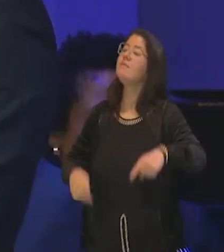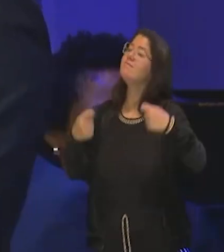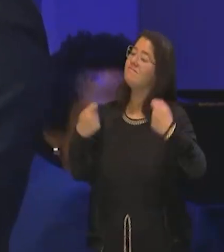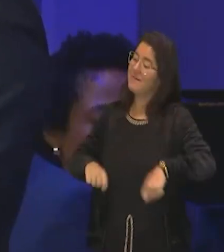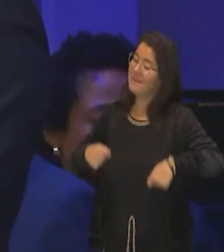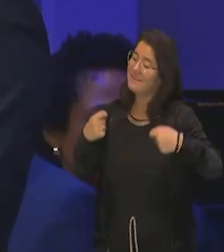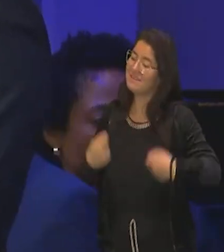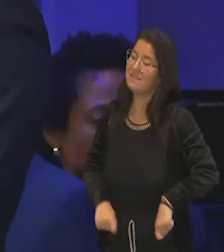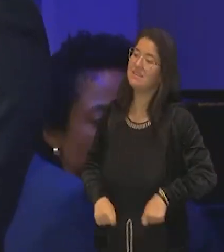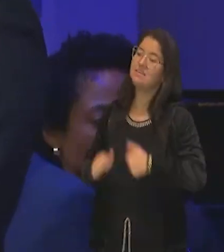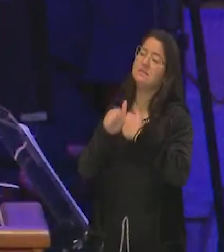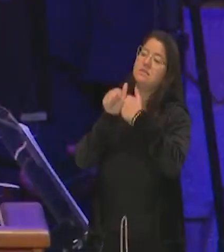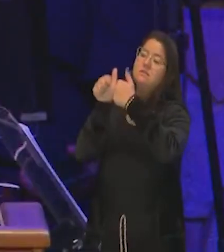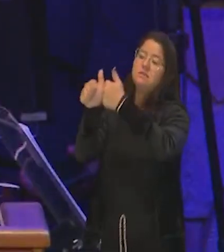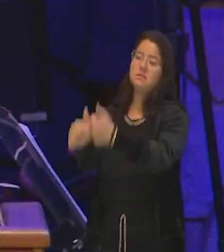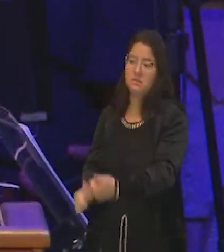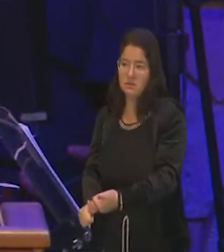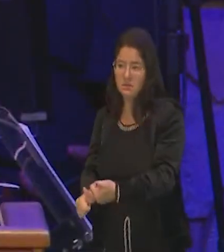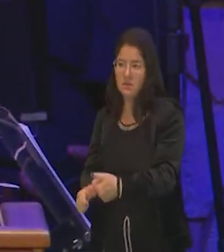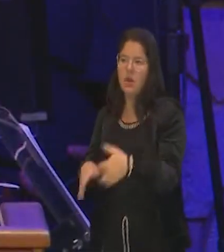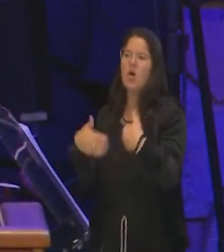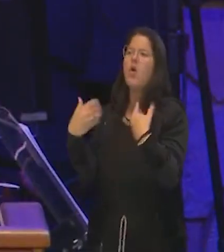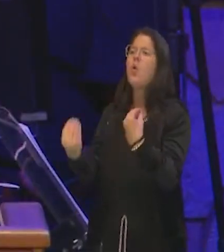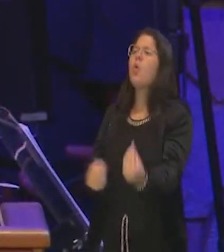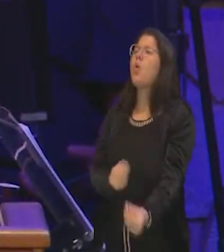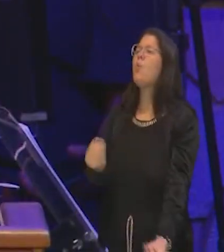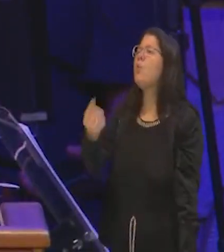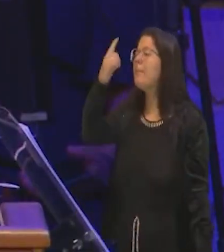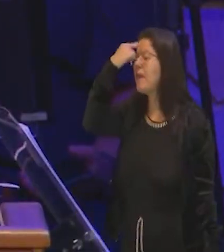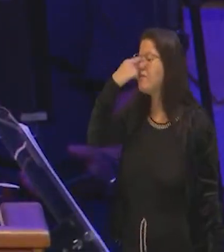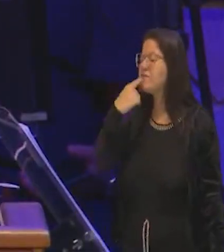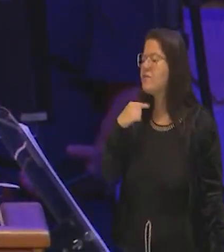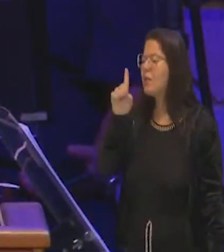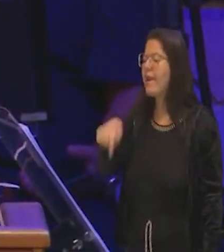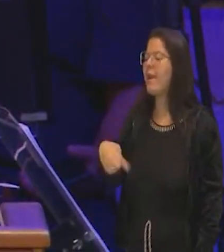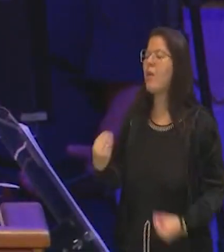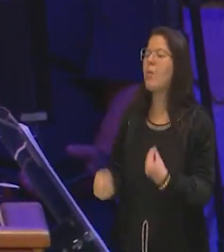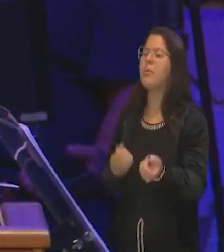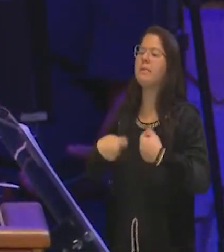e tenha, como ele é e como ele deve agir.